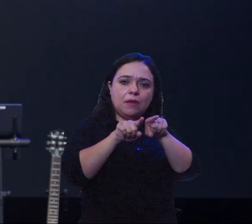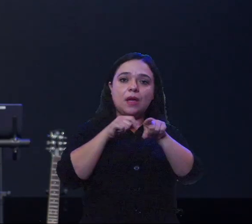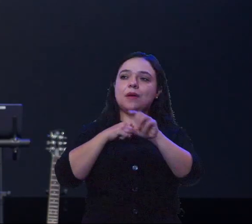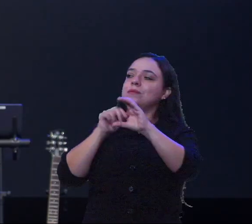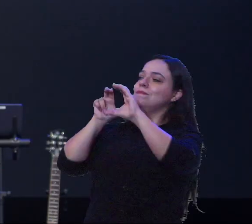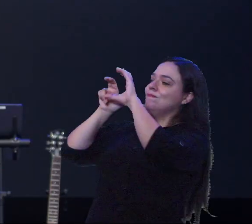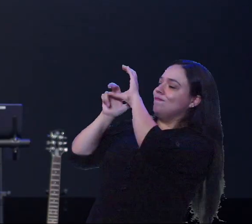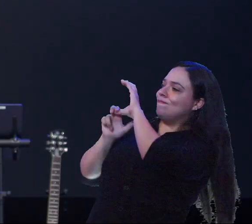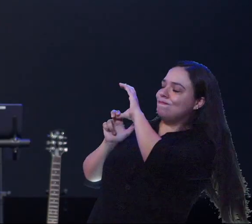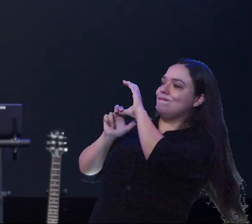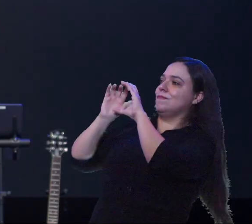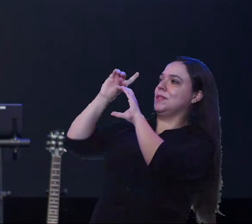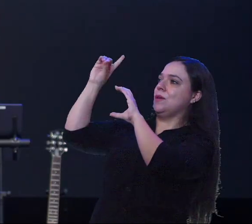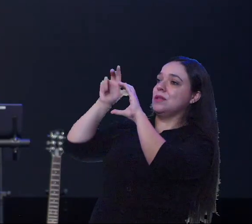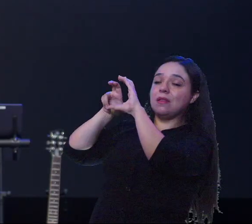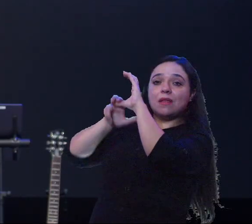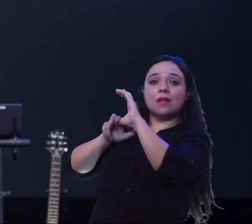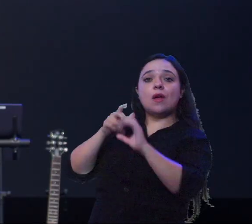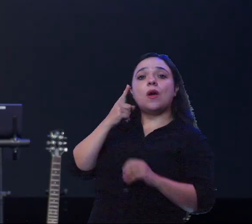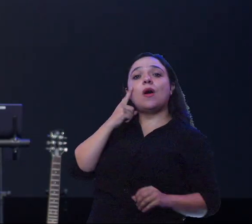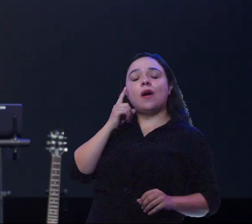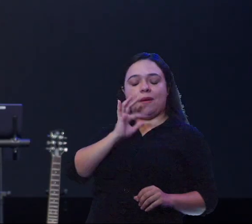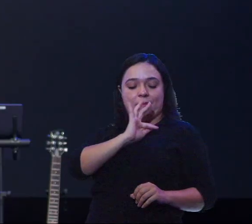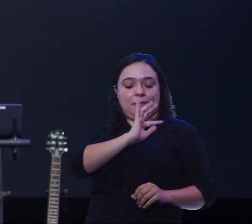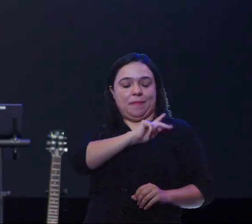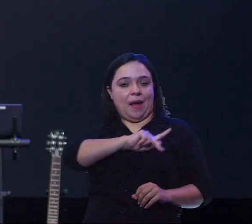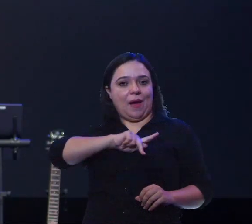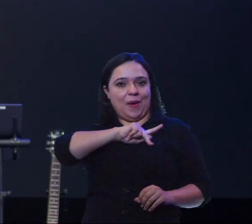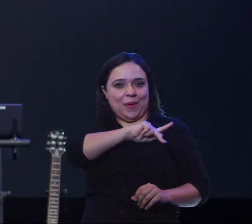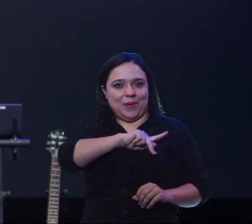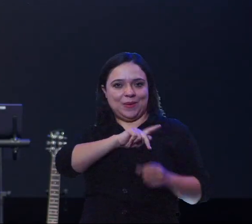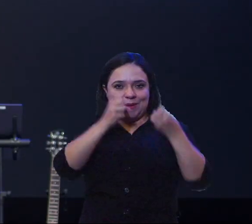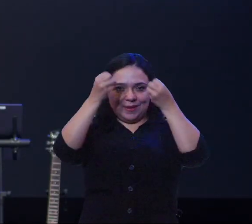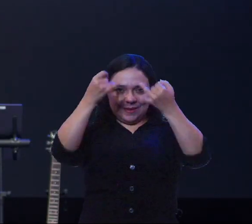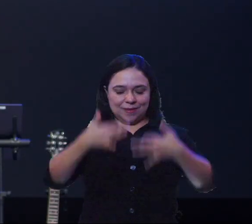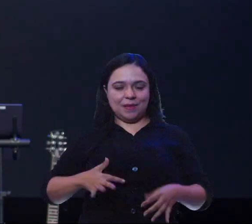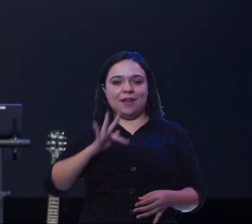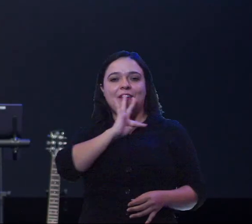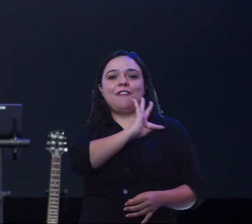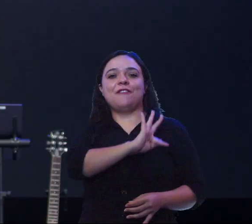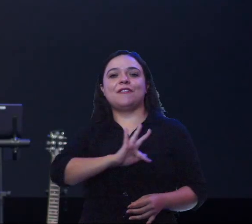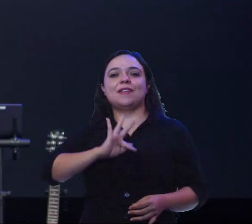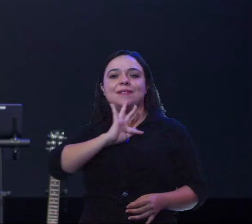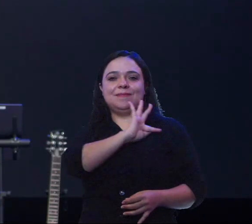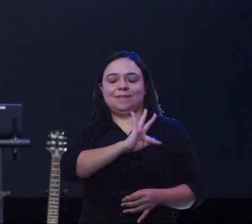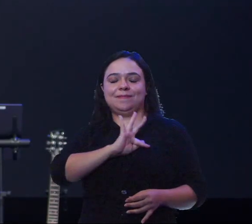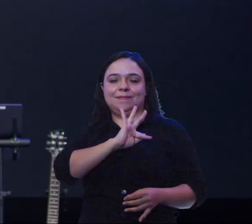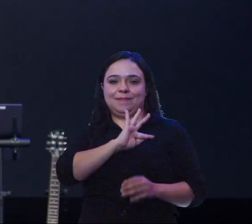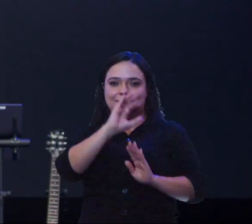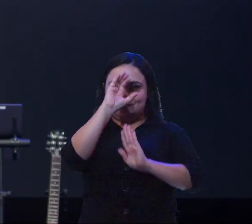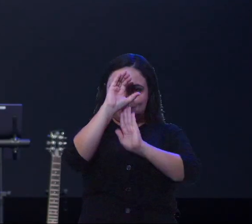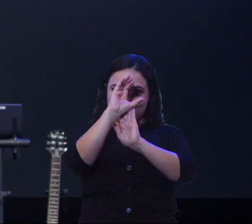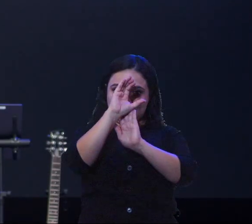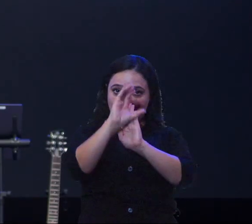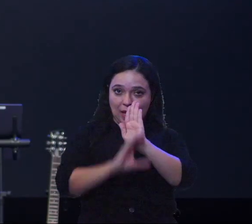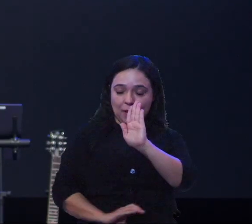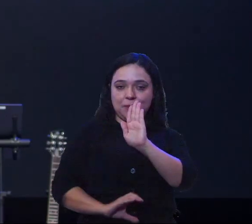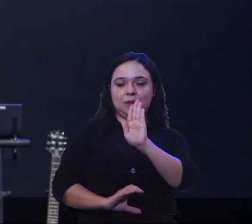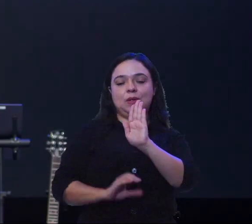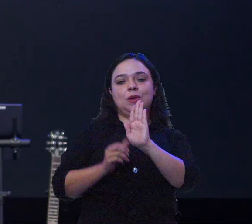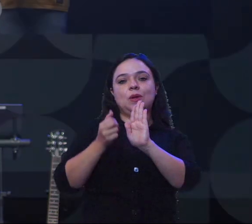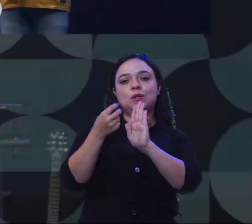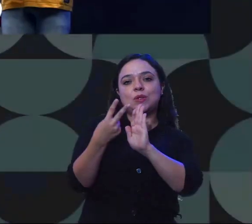gente. Olha só o que diz Paulo em Filipenses capítulo 2, versículo 13. Pois Deus é quem efetua em